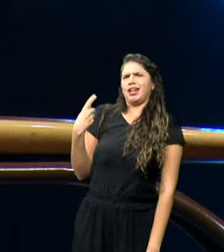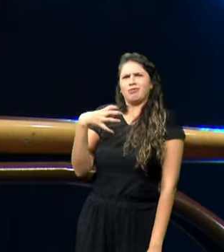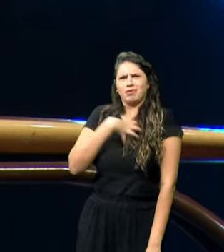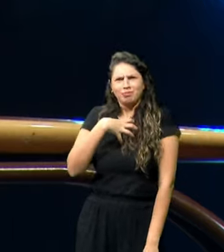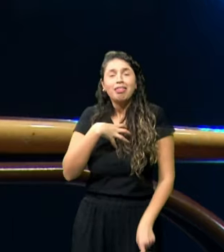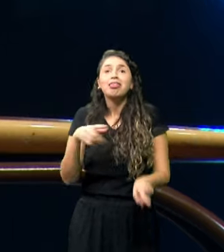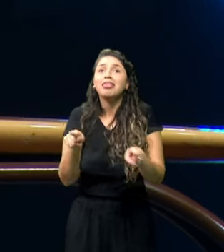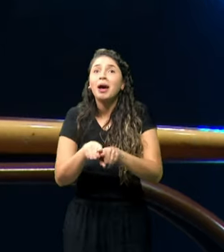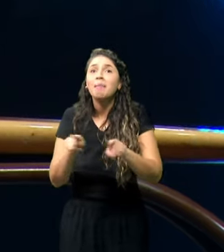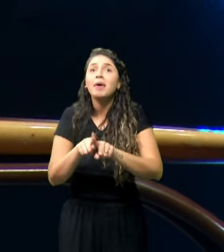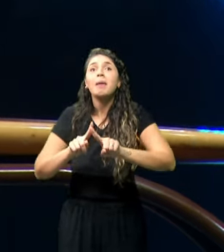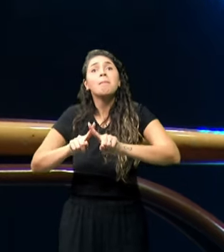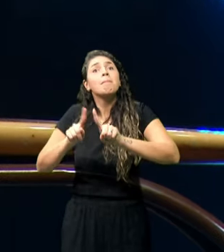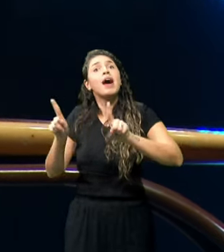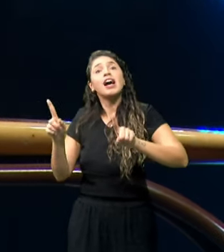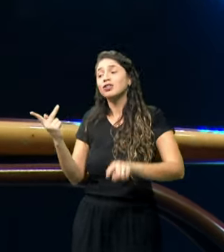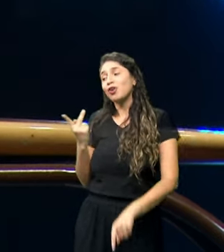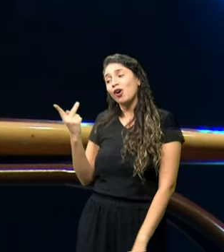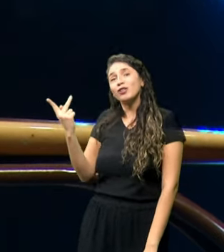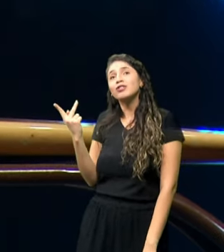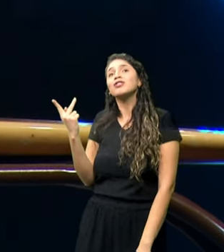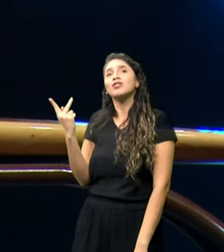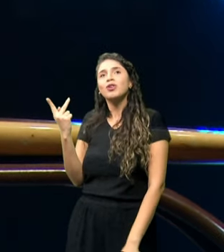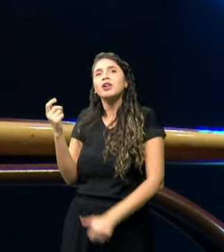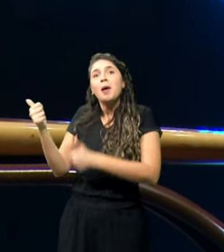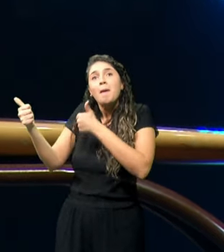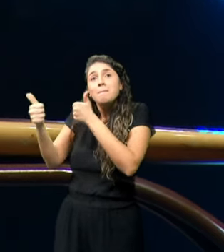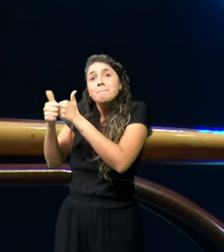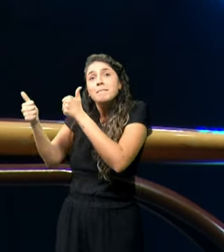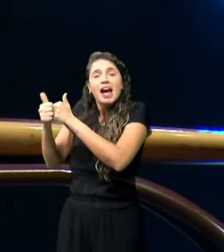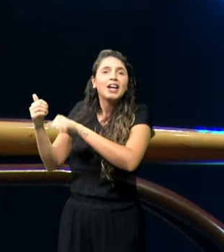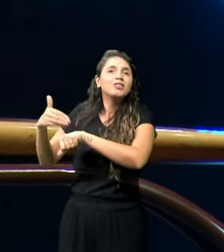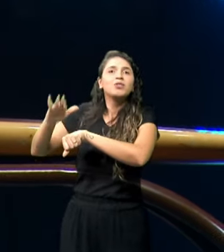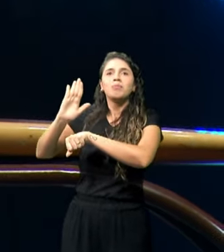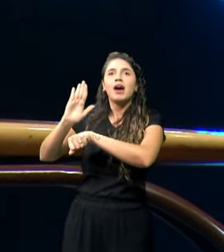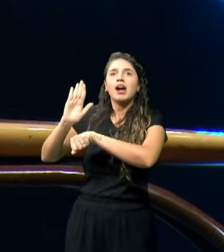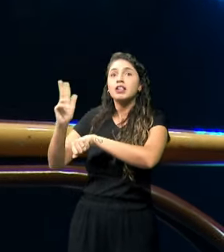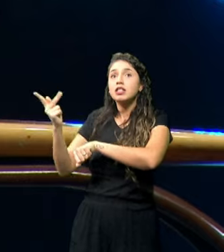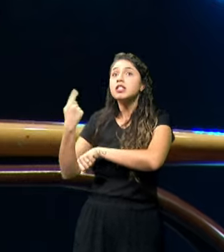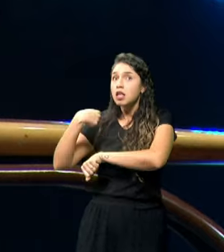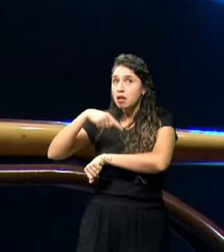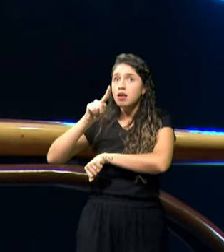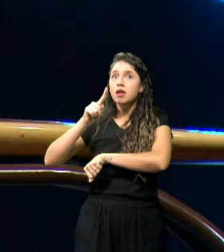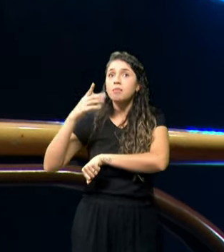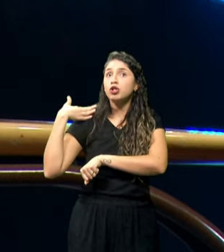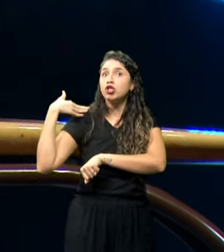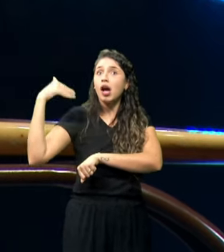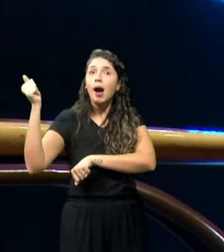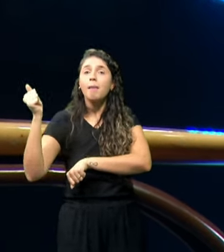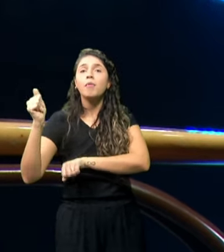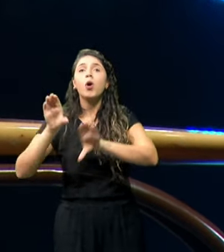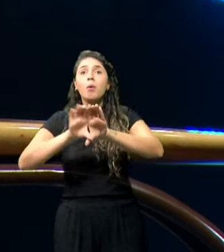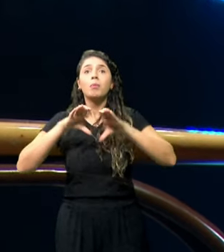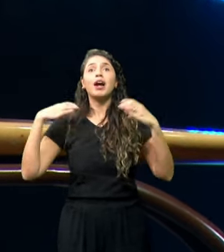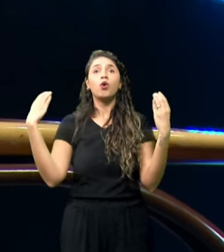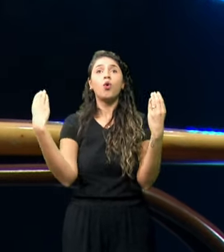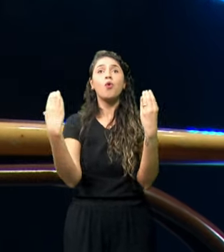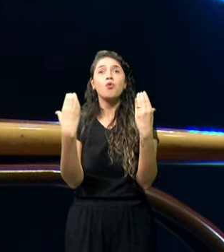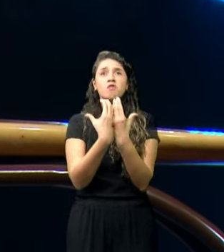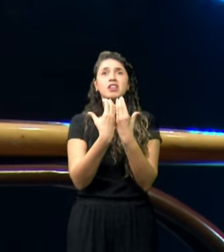conhecer, nos aproximamos, ele me levou para pregar em dois congressos gigantescos que ele faz para líderes na